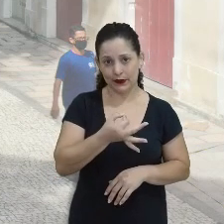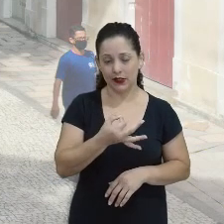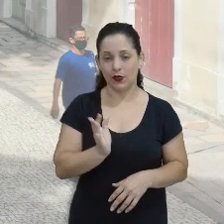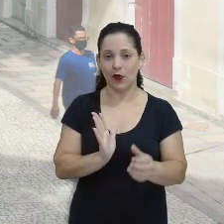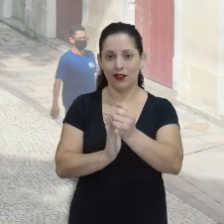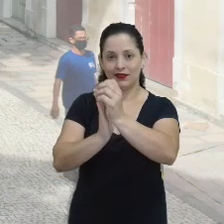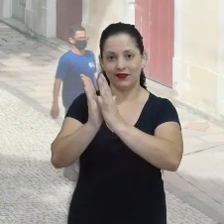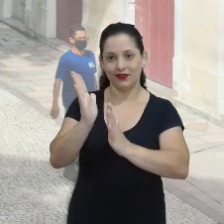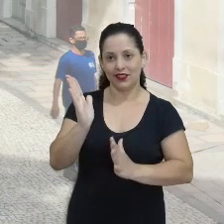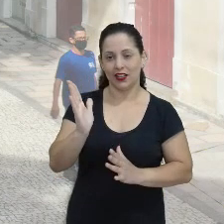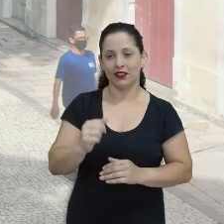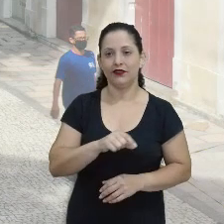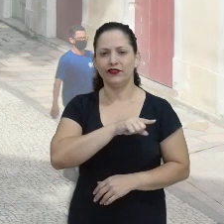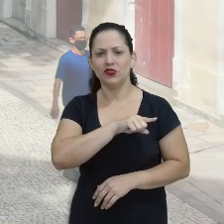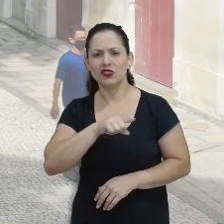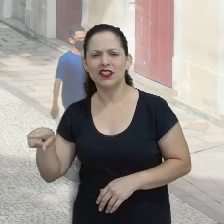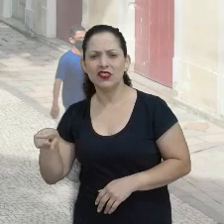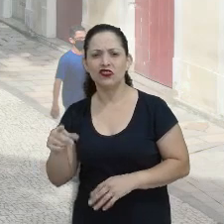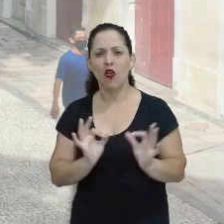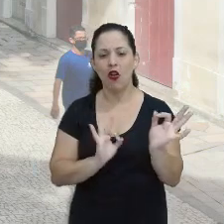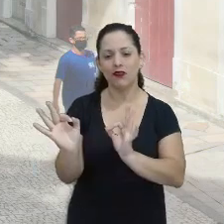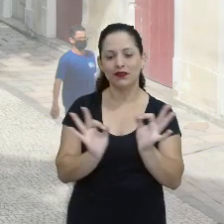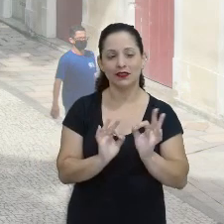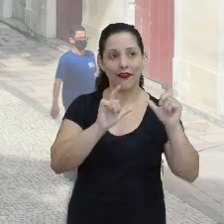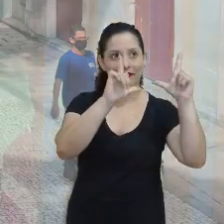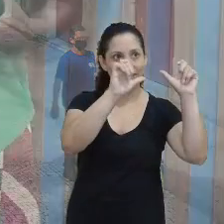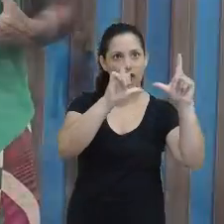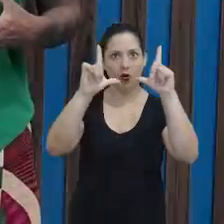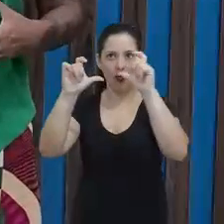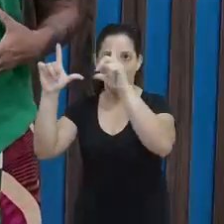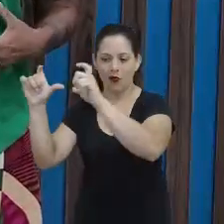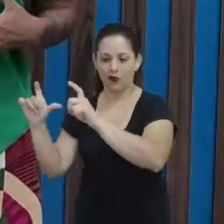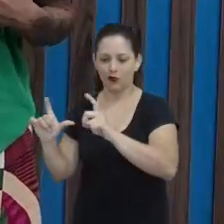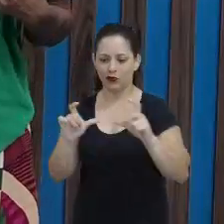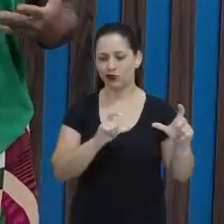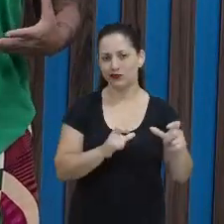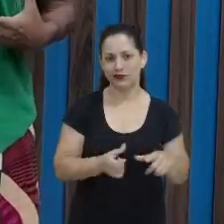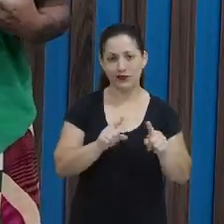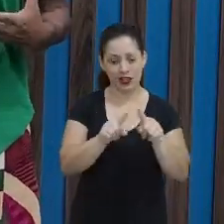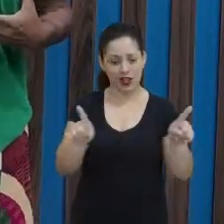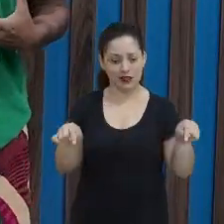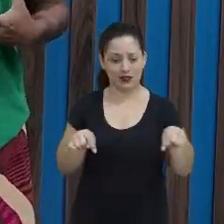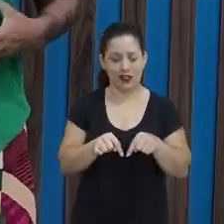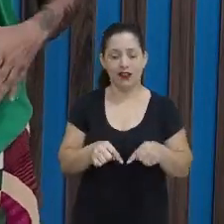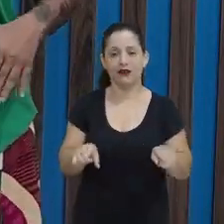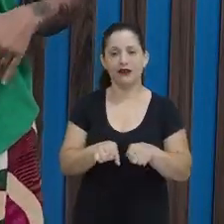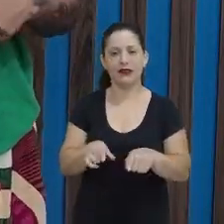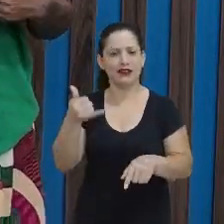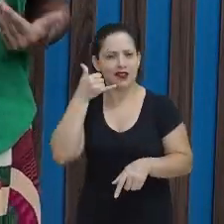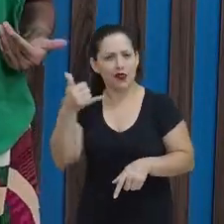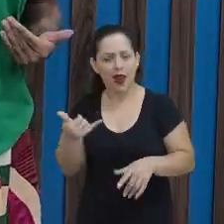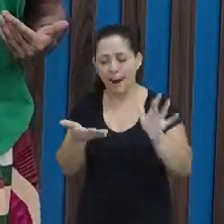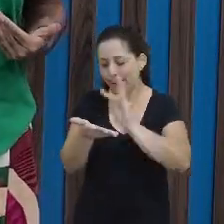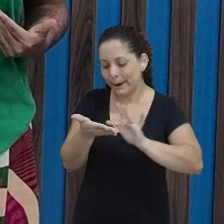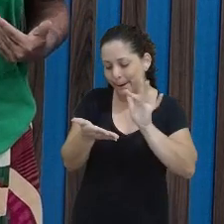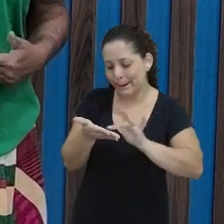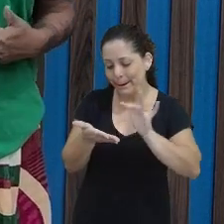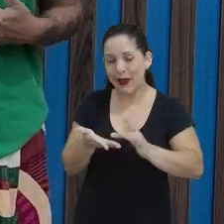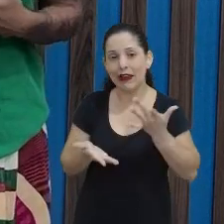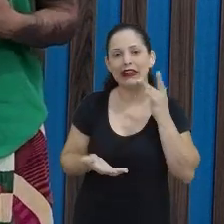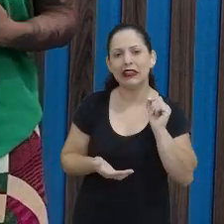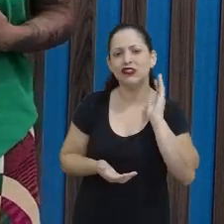atividade. Fazerem uma exposição fotográfica em sala de aula. Vocês podem até levar o celular, se não for para imprimir e tal. Quem já tirou foto aí na Rua do Bom